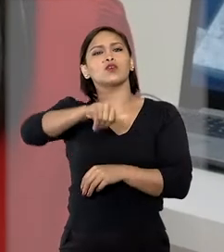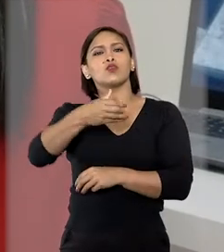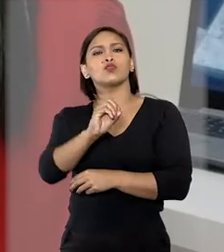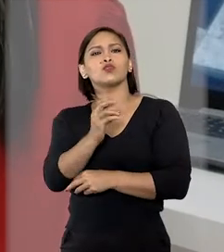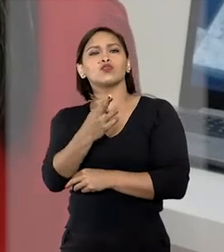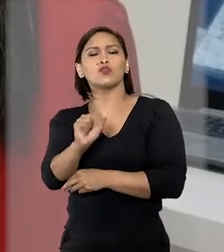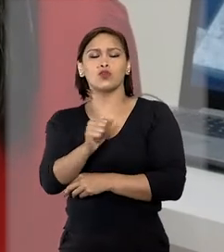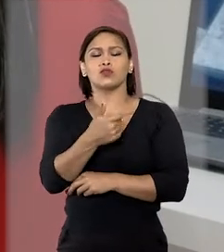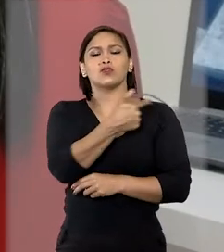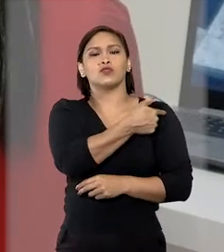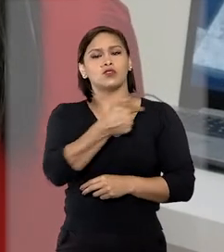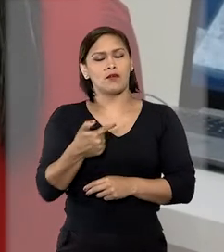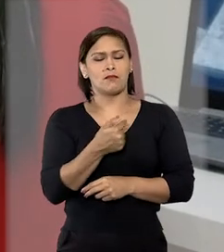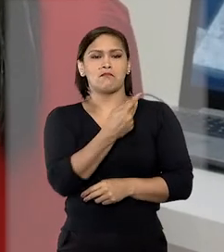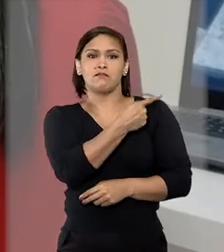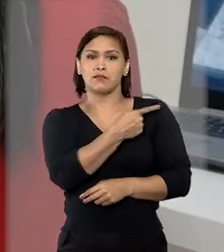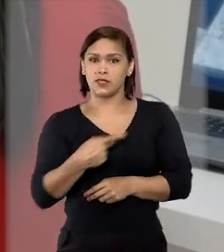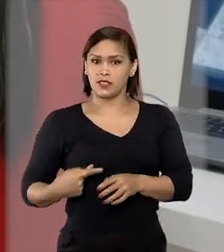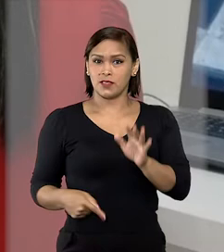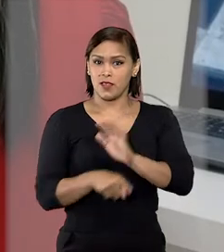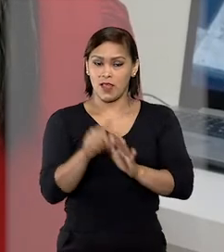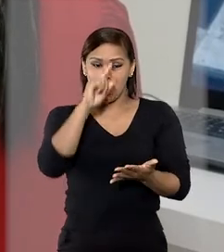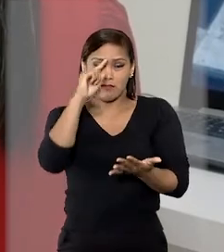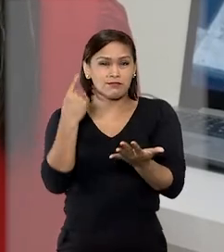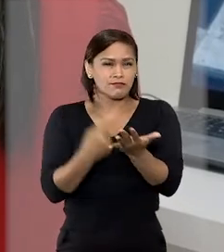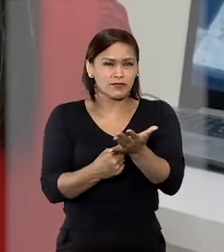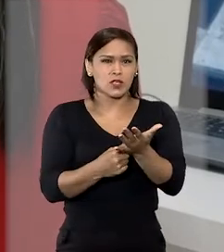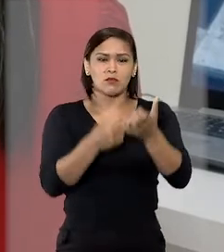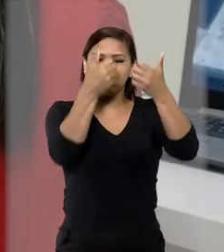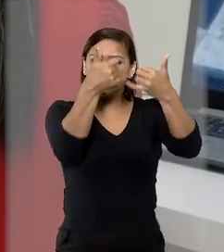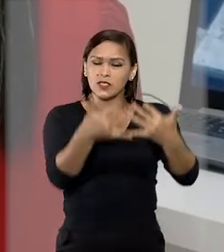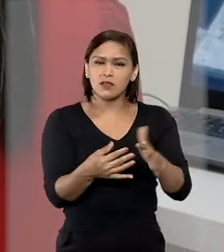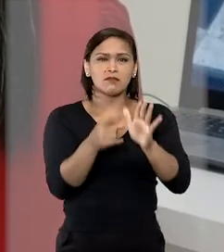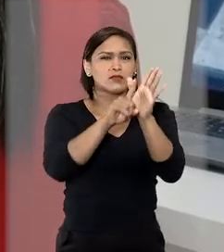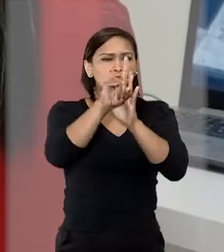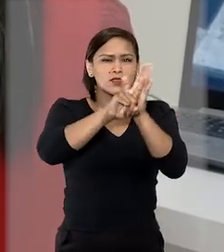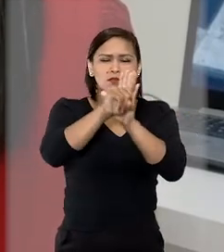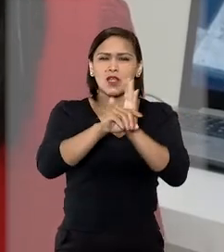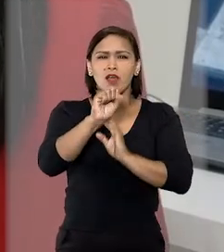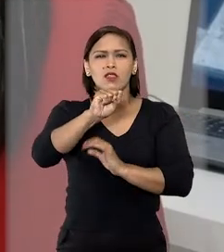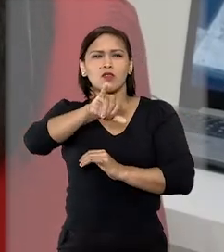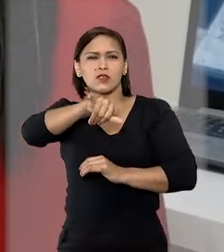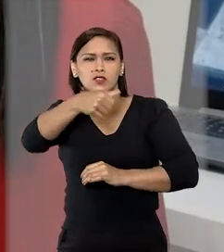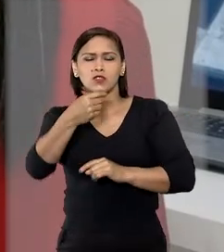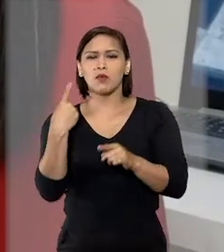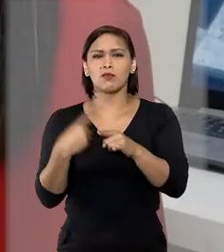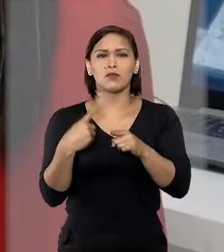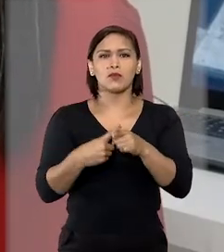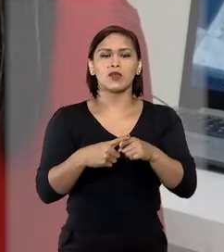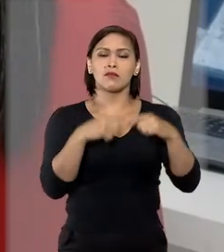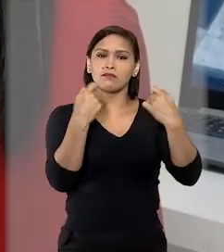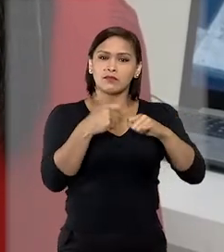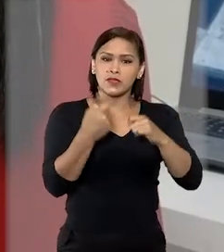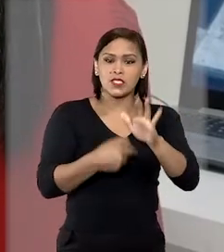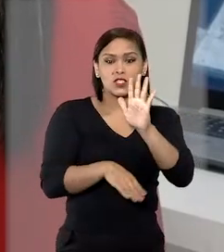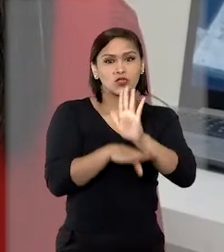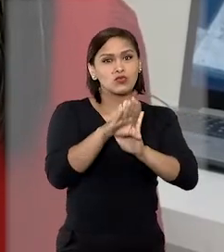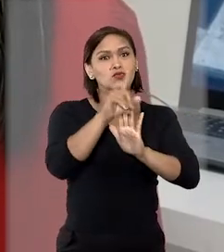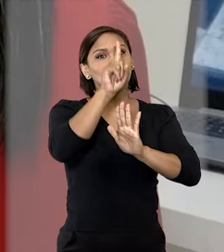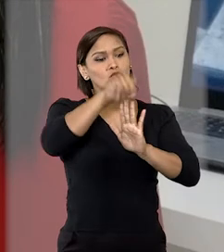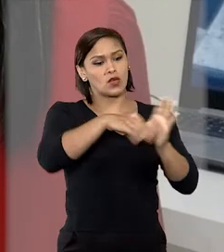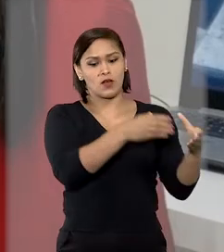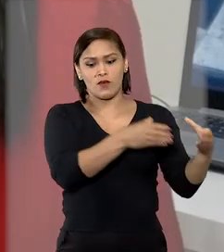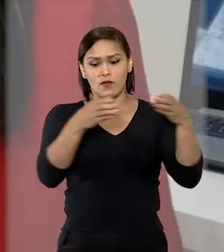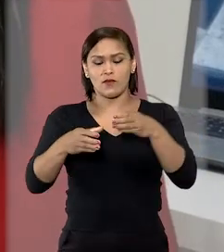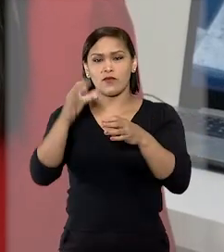no exercício da presidência, afirmou que essas questões não podem ser examinadas no tribunal sob pena de indevida supressão de